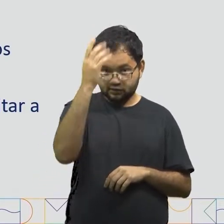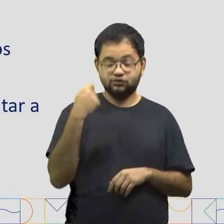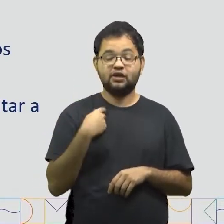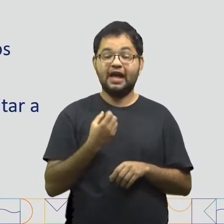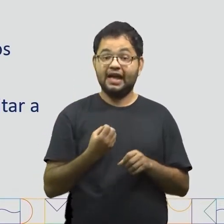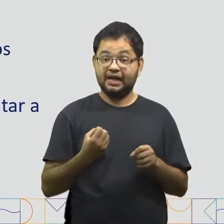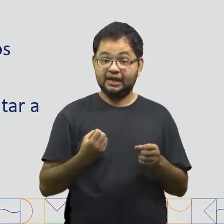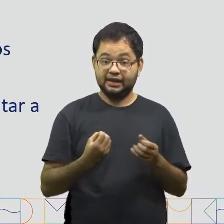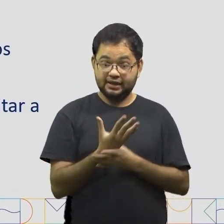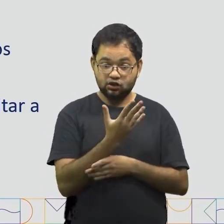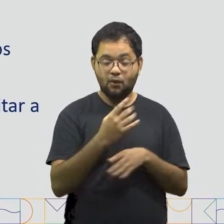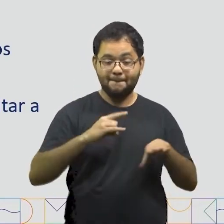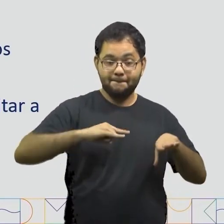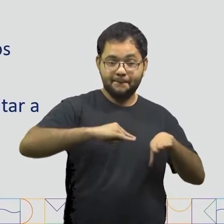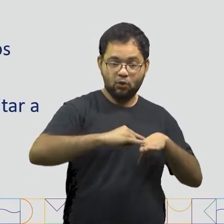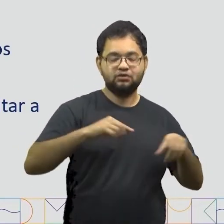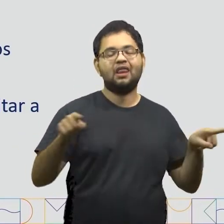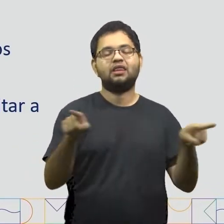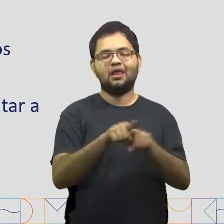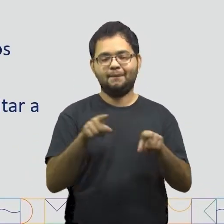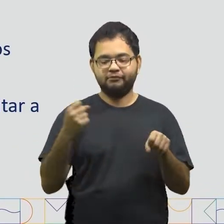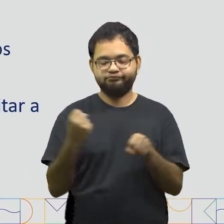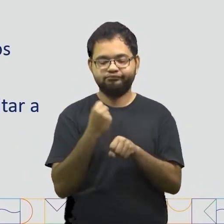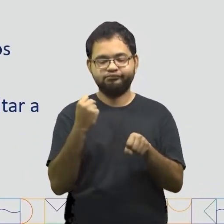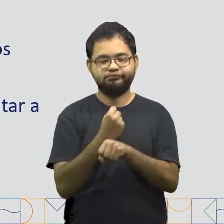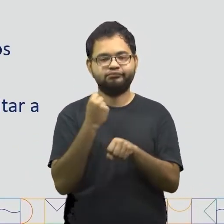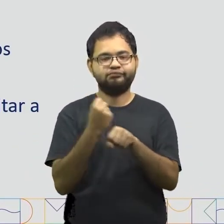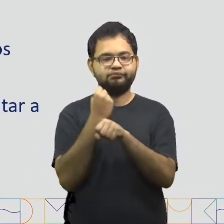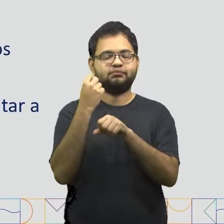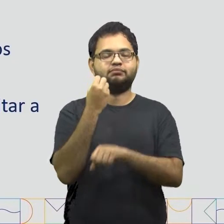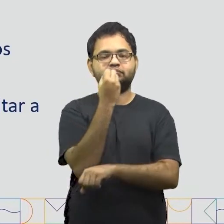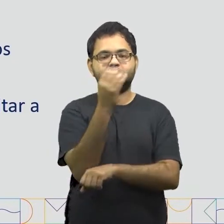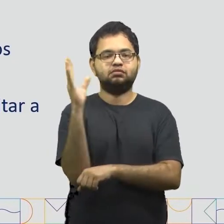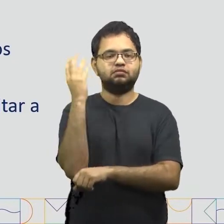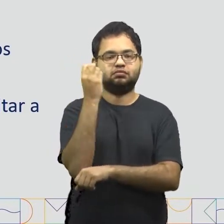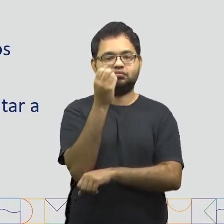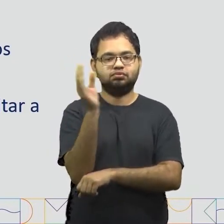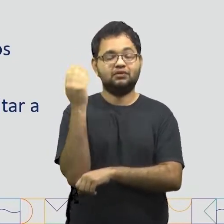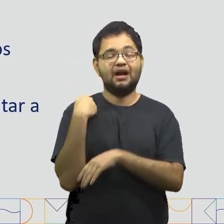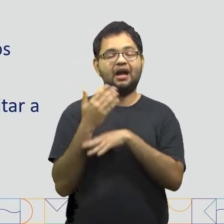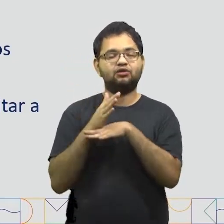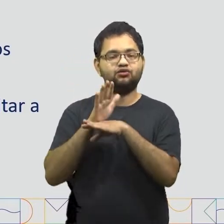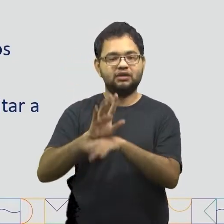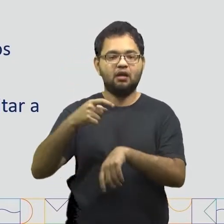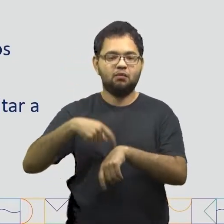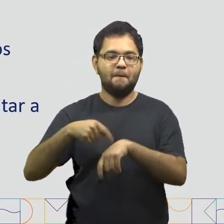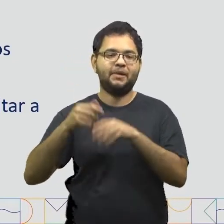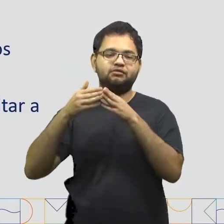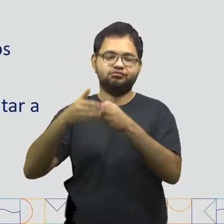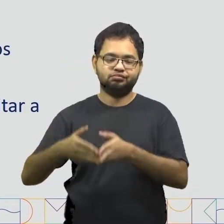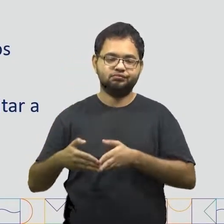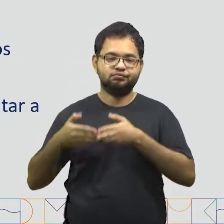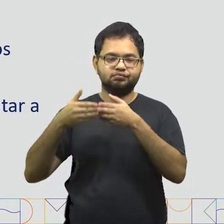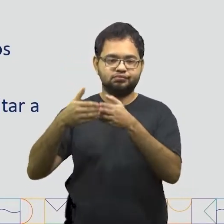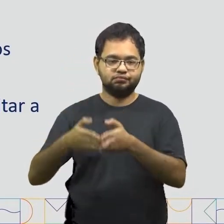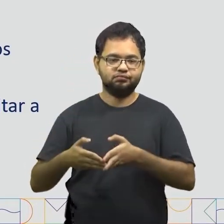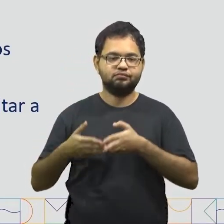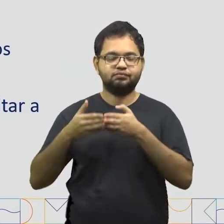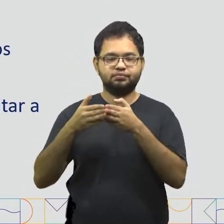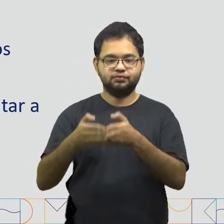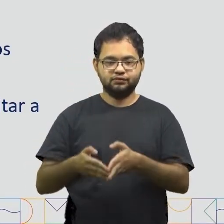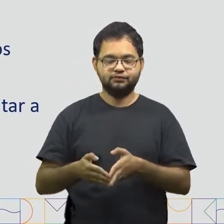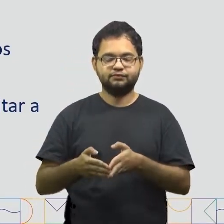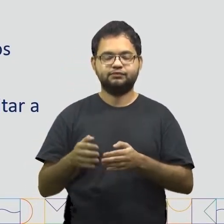além de criar Portos em locais chaves eles edificarão faróis que era para auxiliar a navegação das